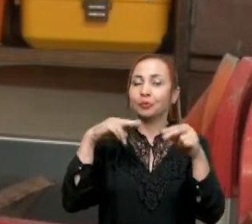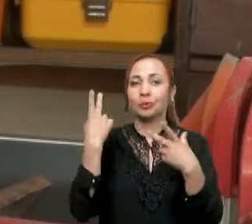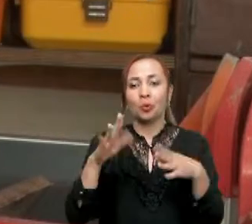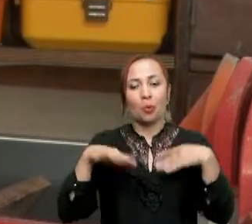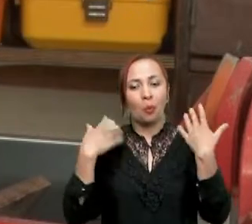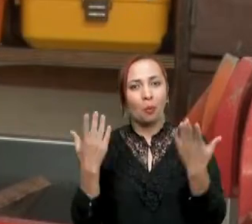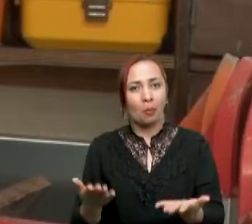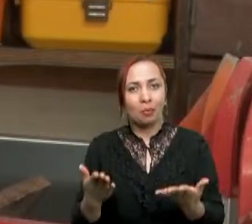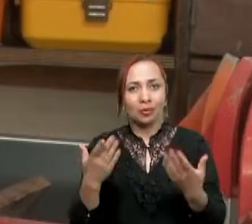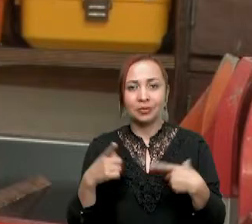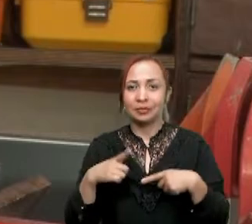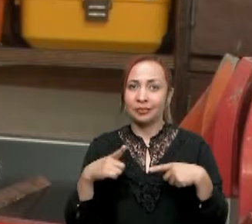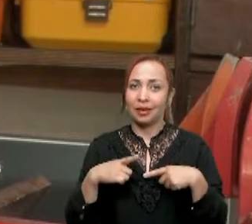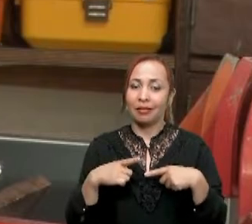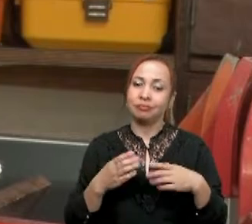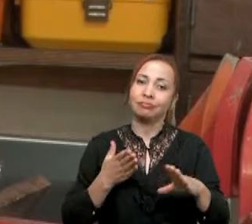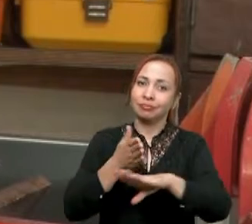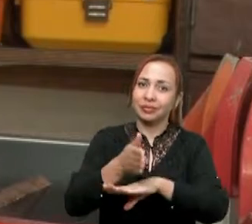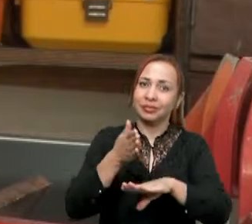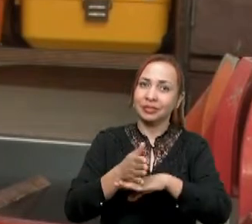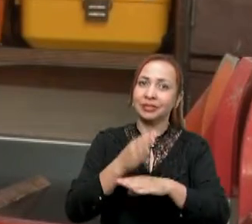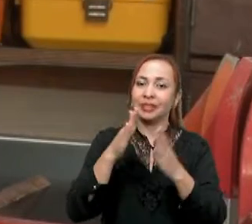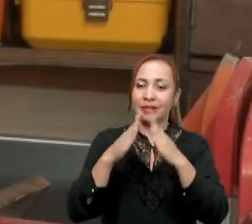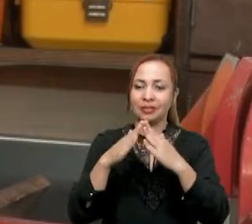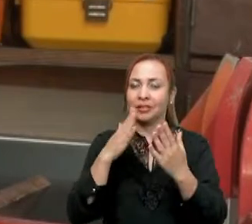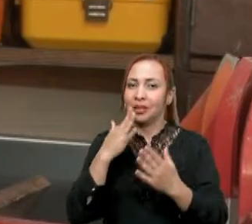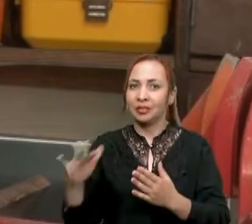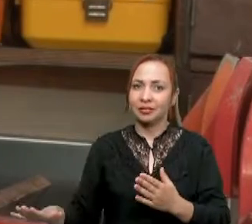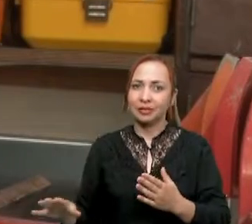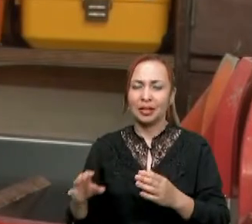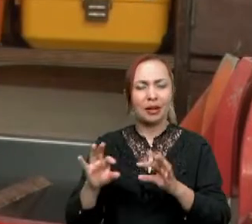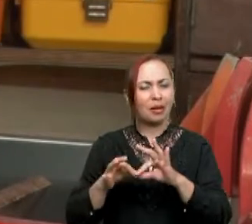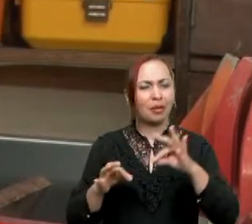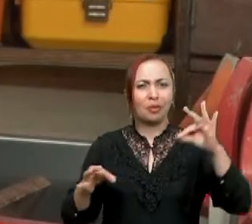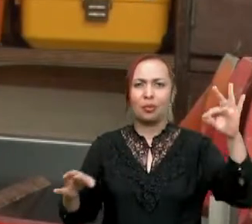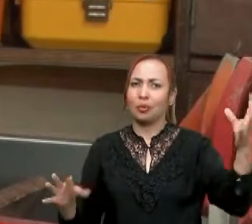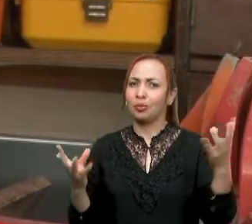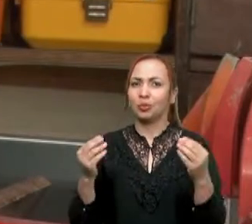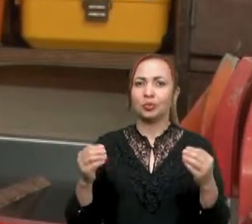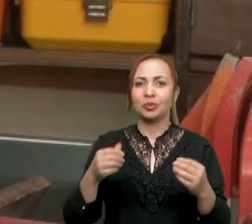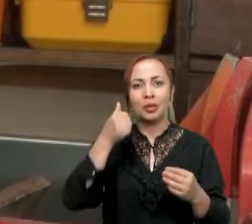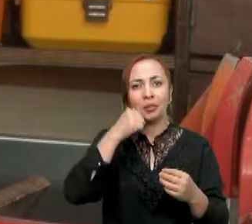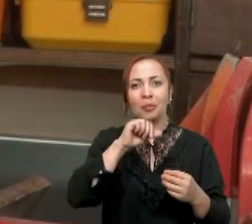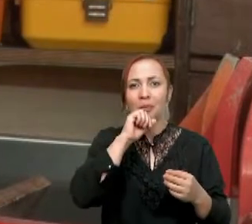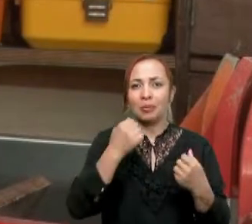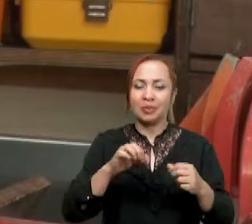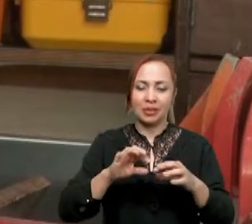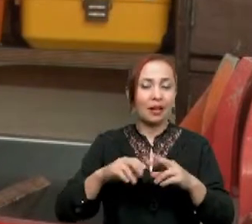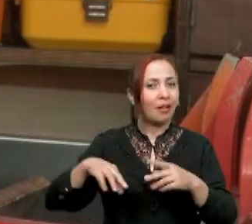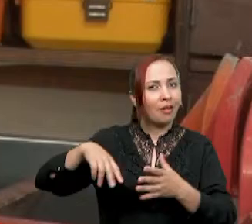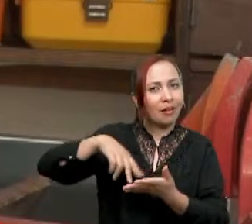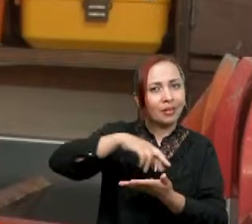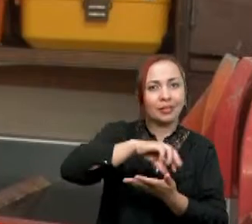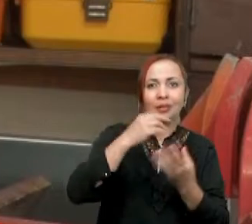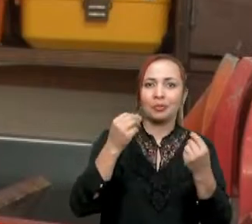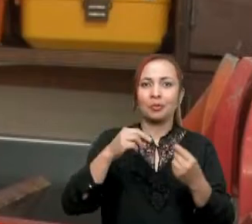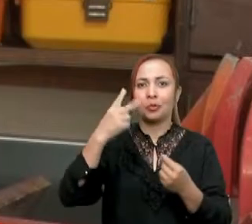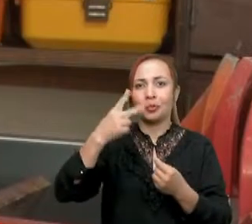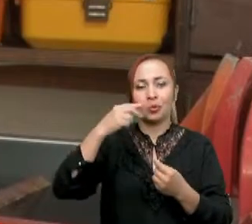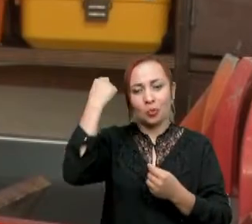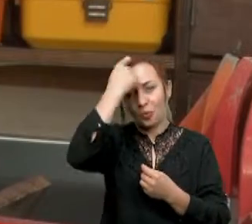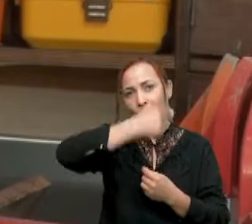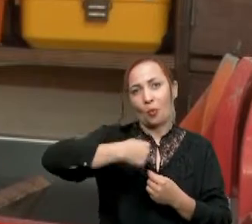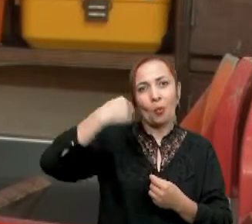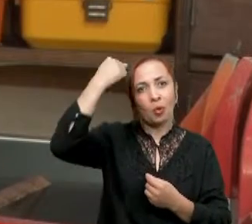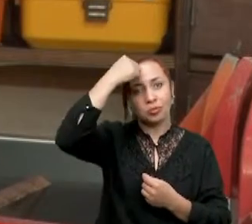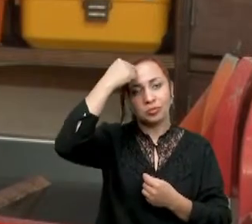ou quando elas têm acesso à creche normalmente essas três são muito distantes Então as mãos tem que andar durante duas horas para deixar